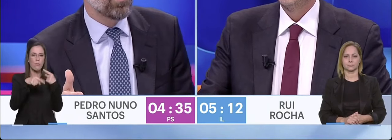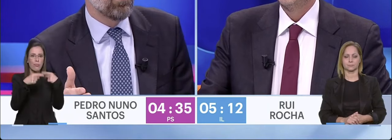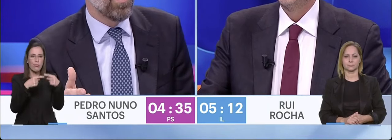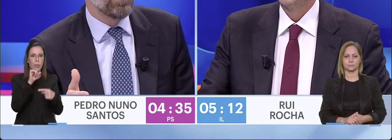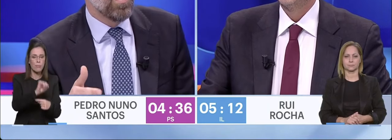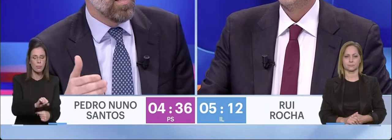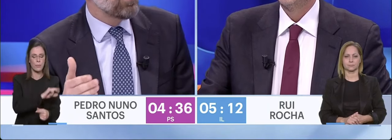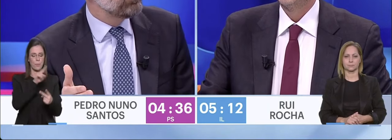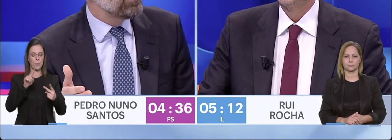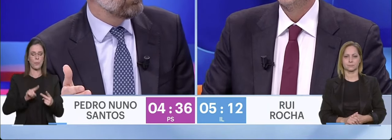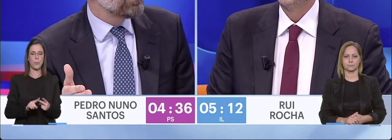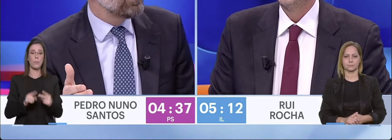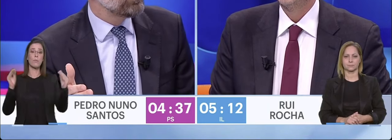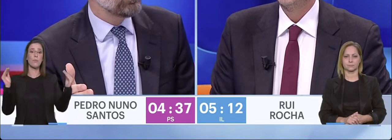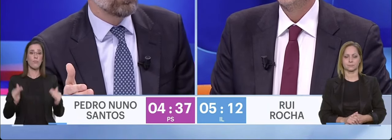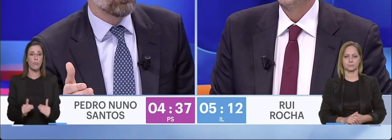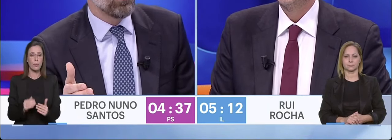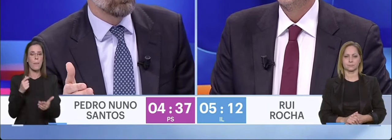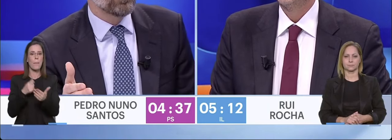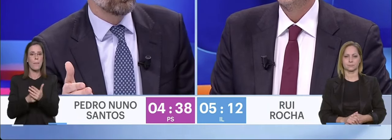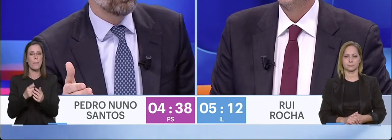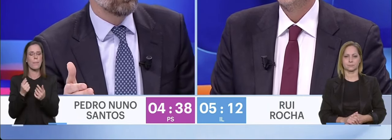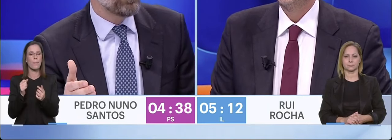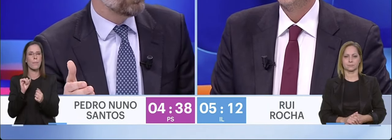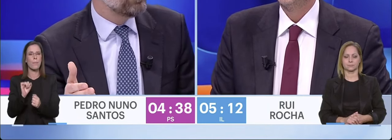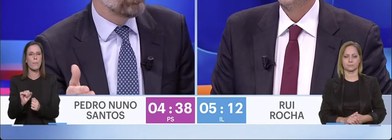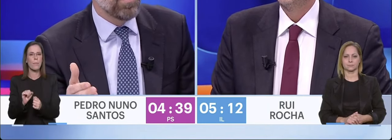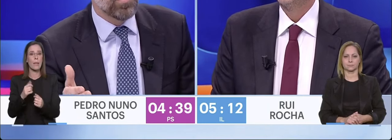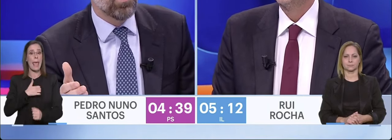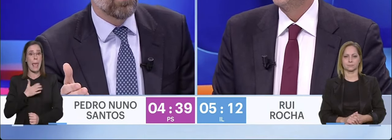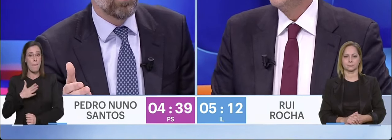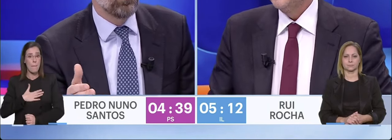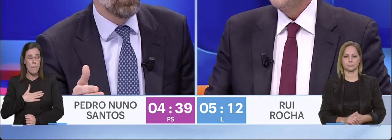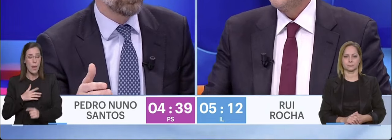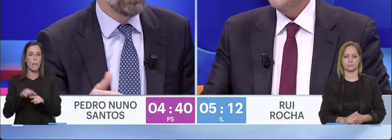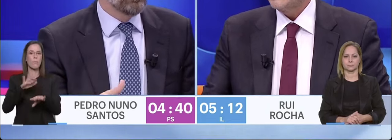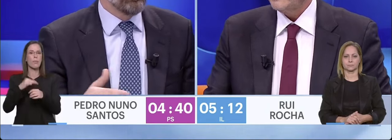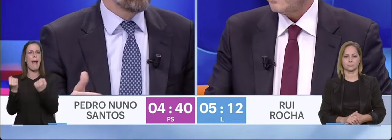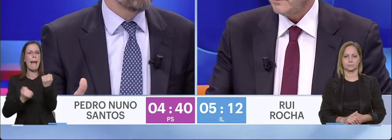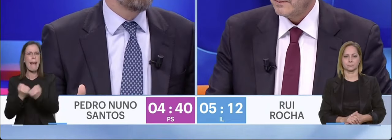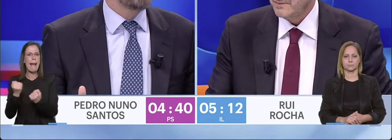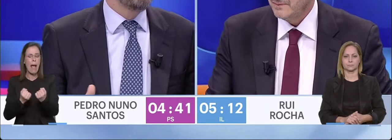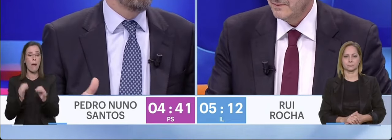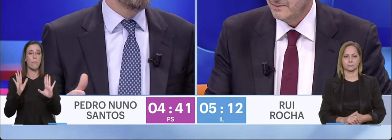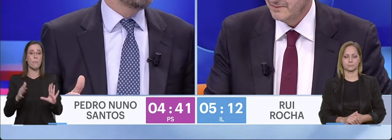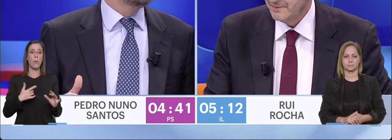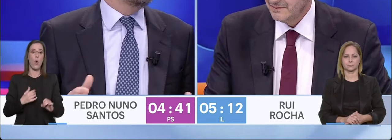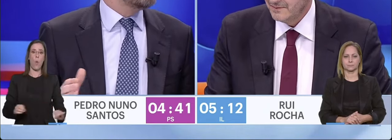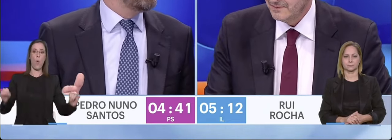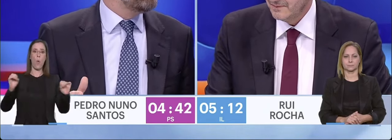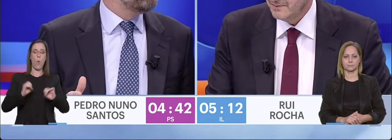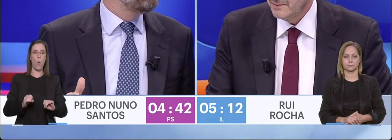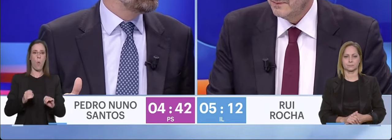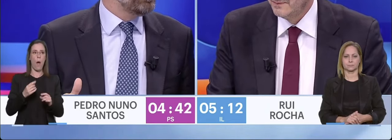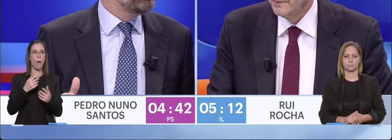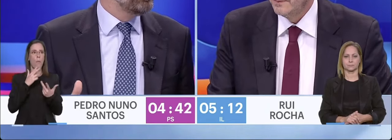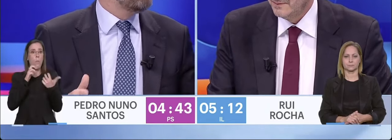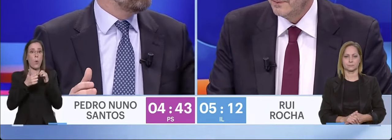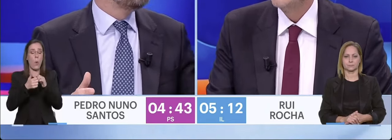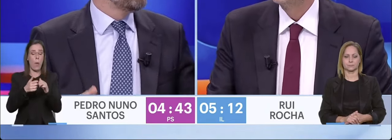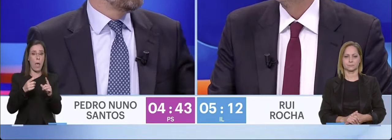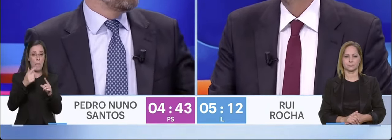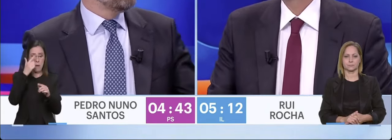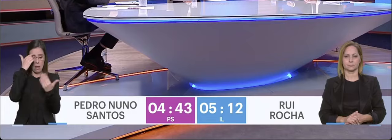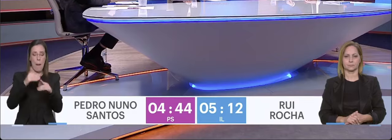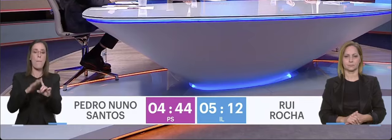apresentamos também a redução das tributações autónomas para as empresas sobre as viaturas nós não temos nenhum Dogma fiscal na